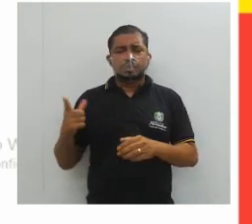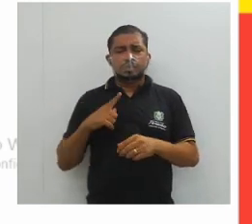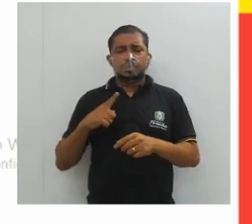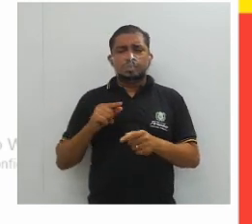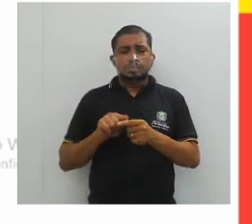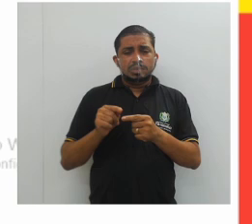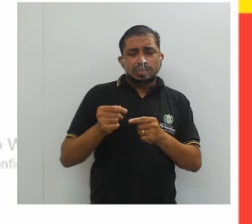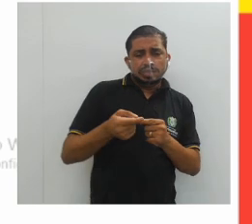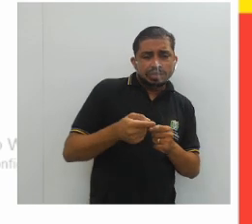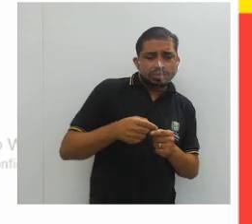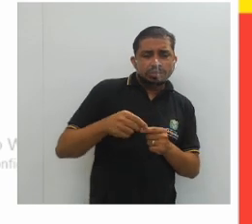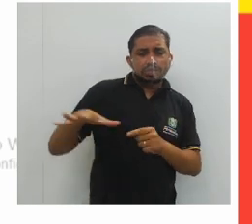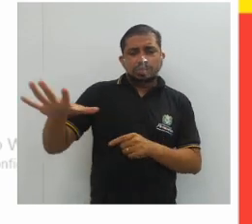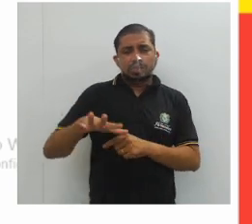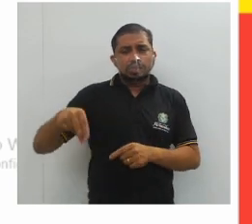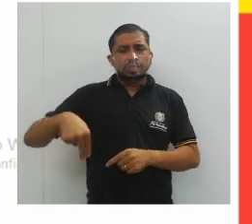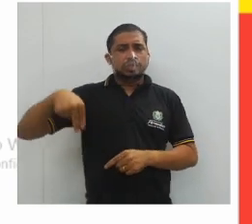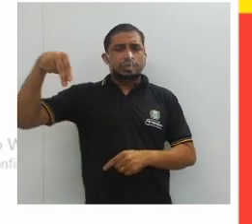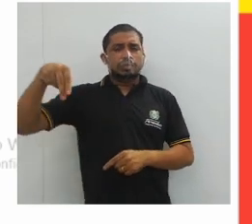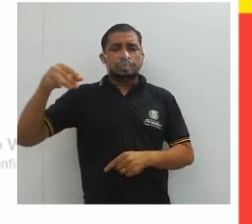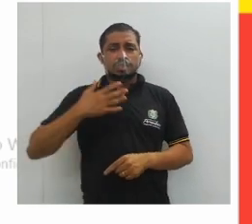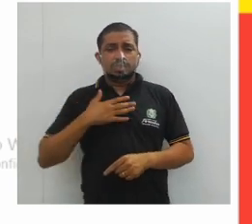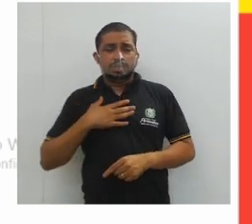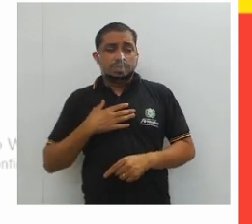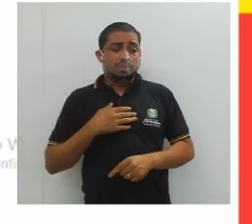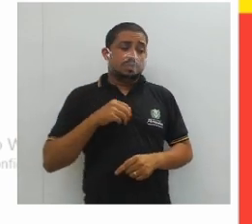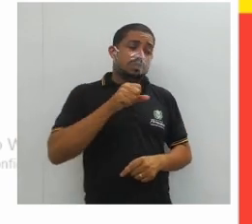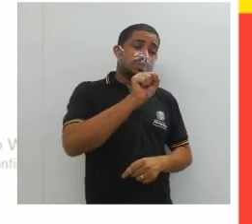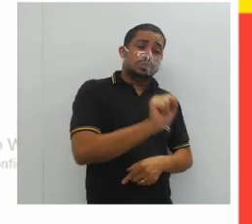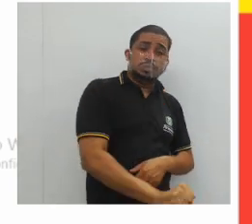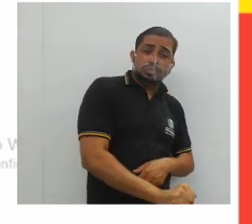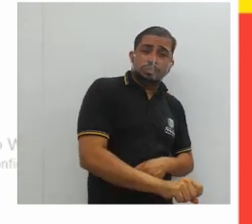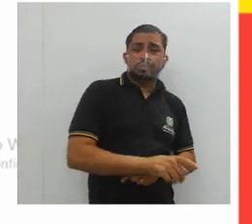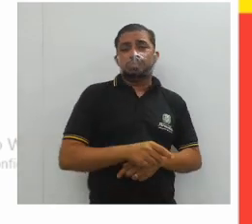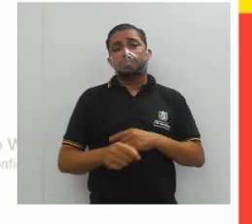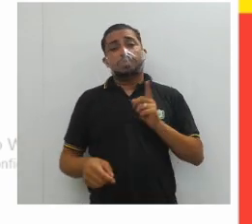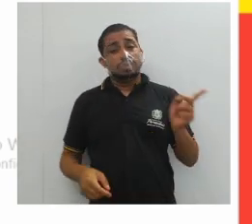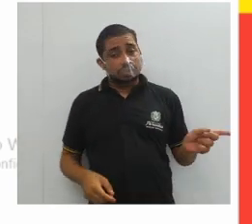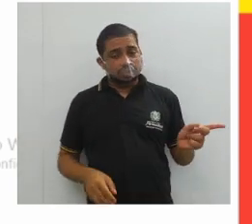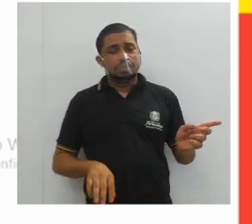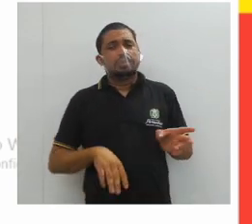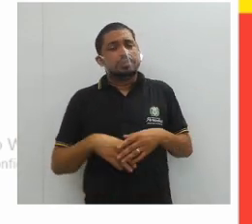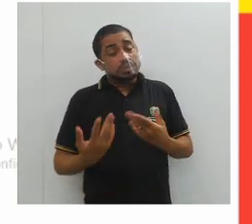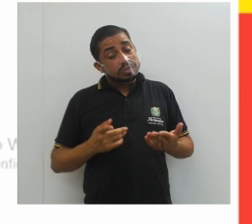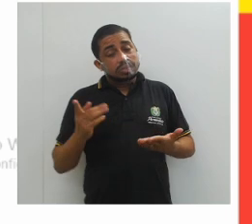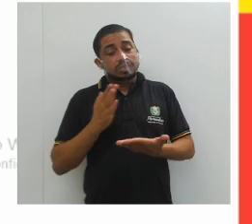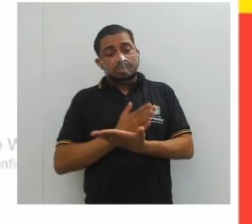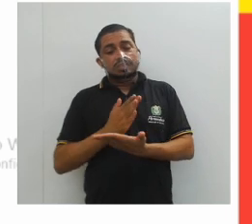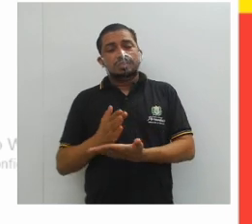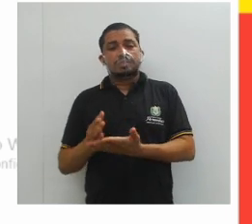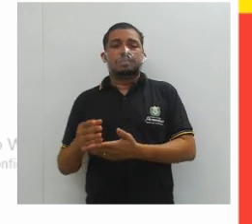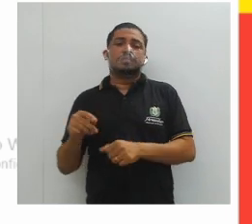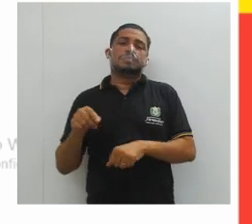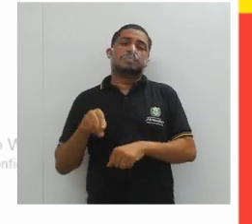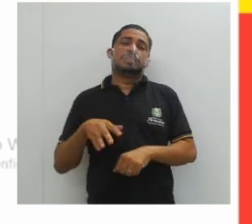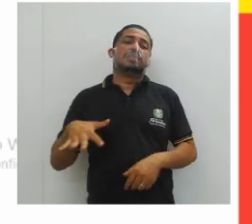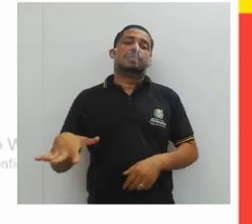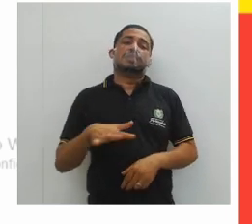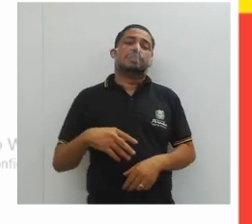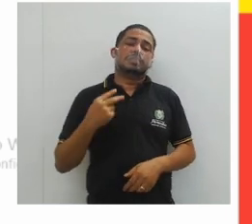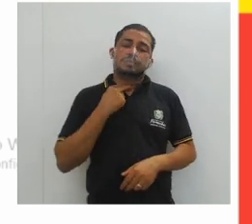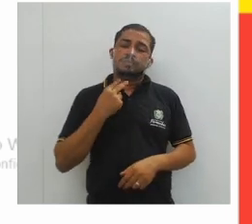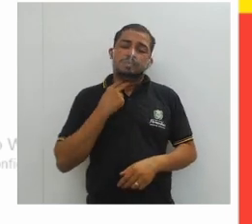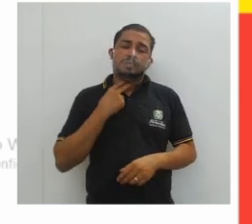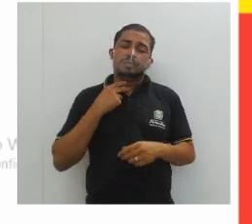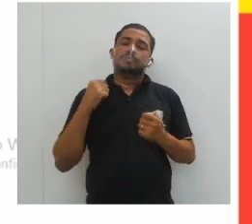mando eu, nos bairros da Zona Sul manda você. Então essa divisão do mercado também não pode. O mercado tem que